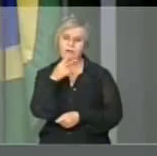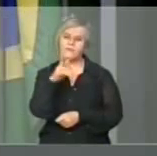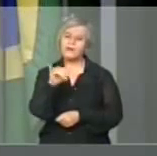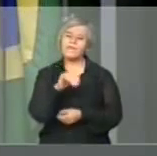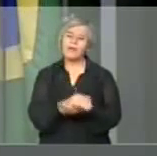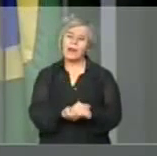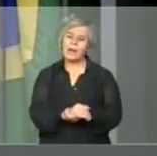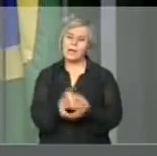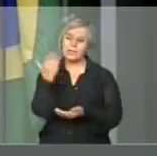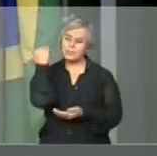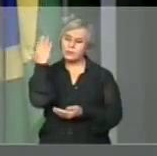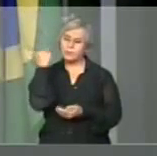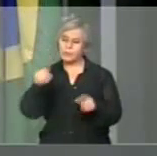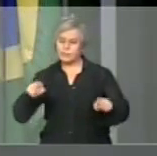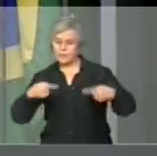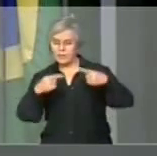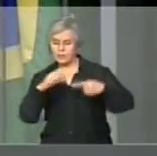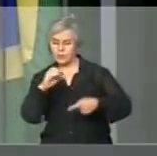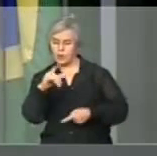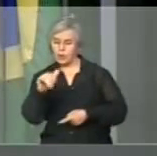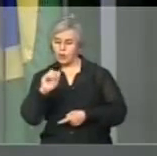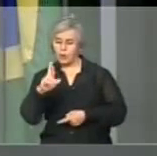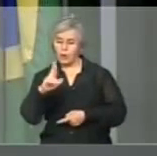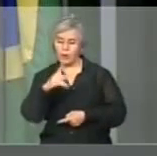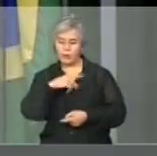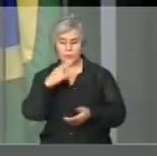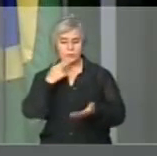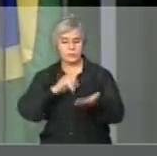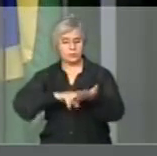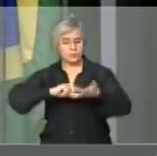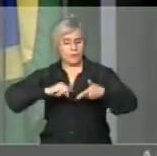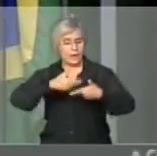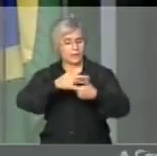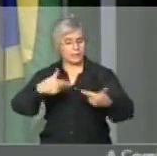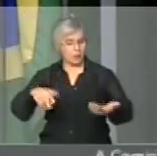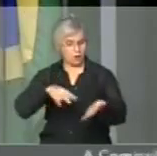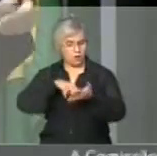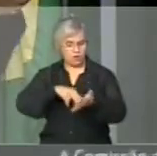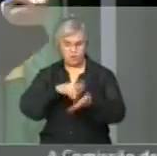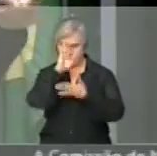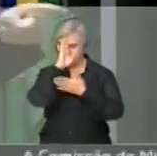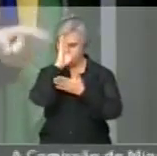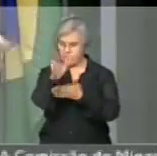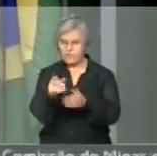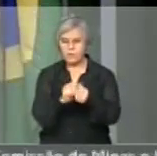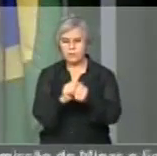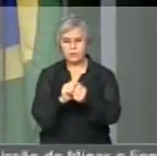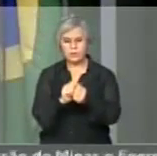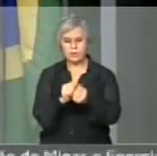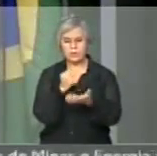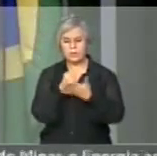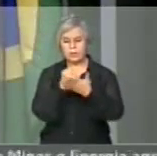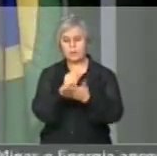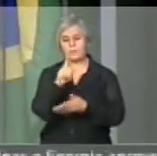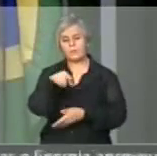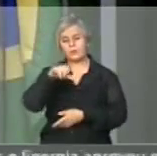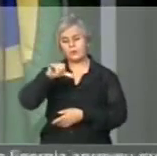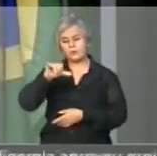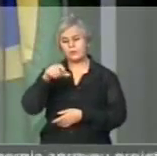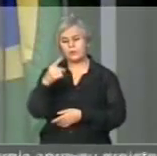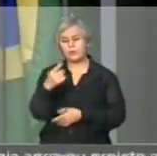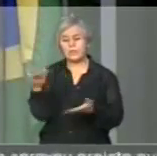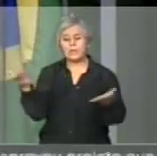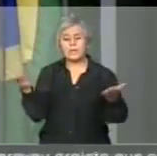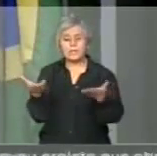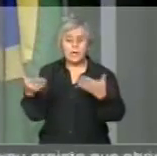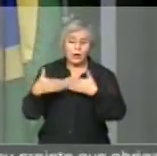Fernando Collor de Mello com a carta de conjuntura firme em relação a 1991, e o que